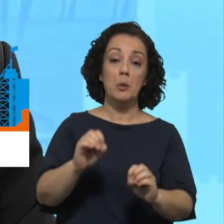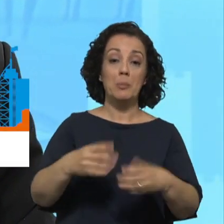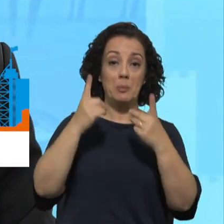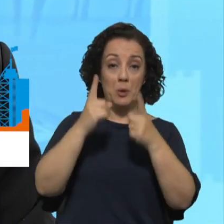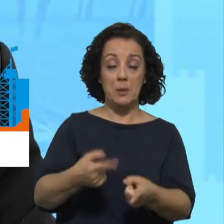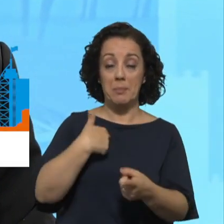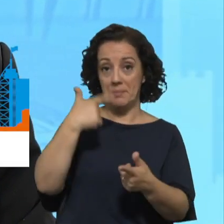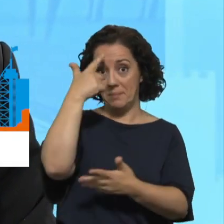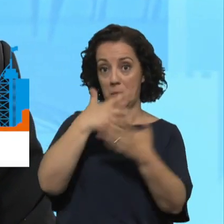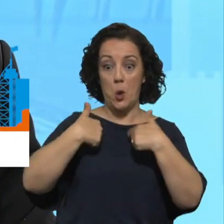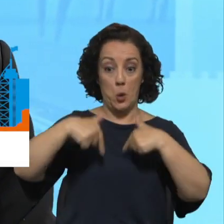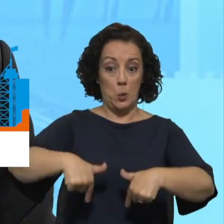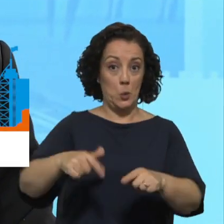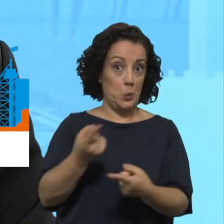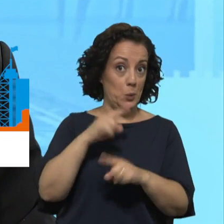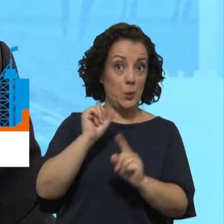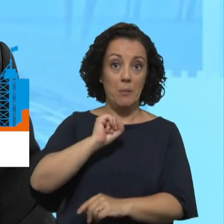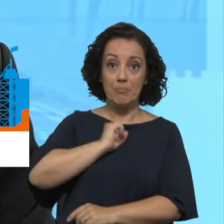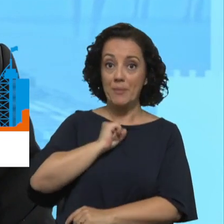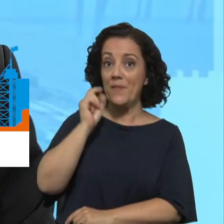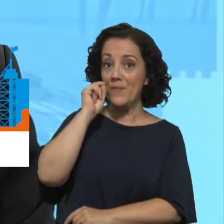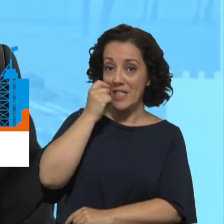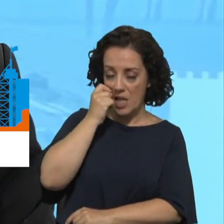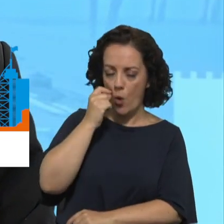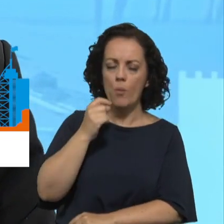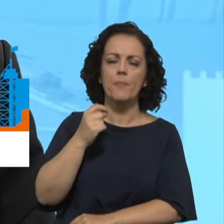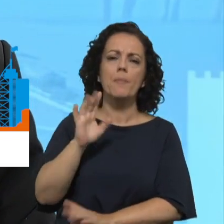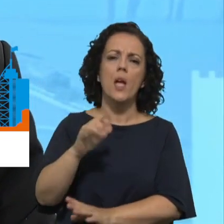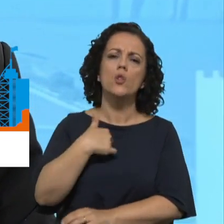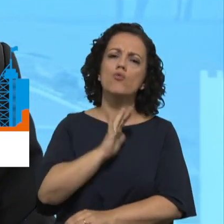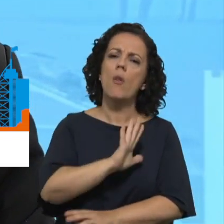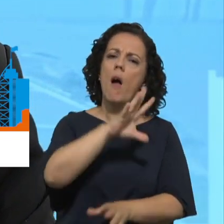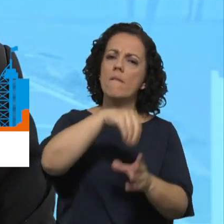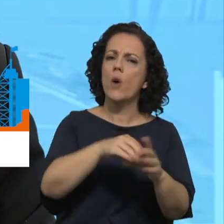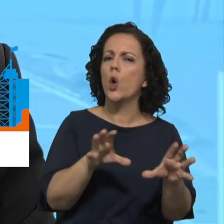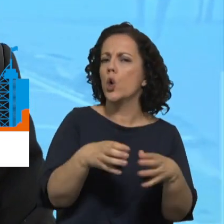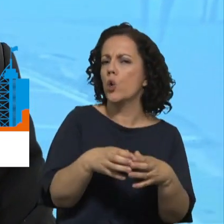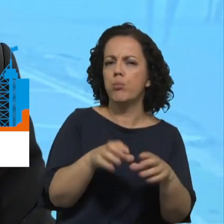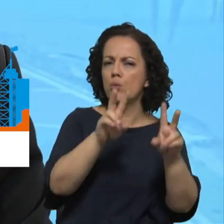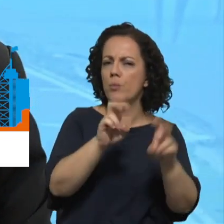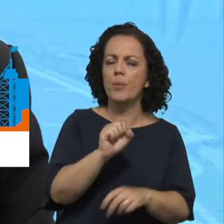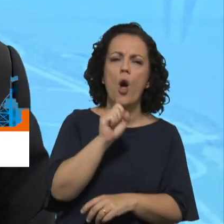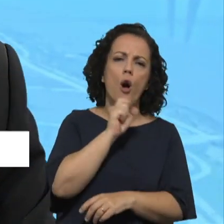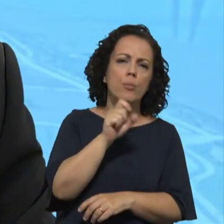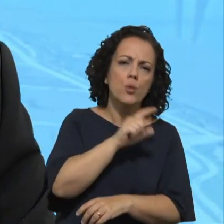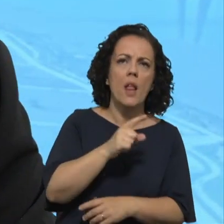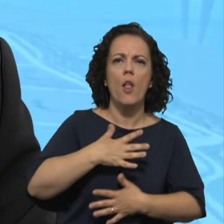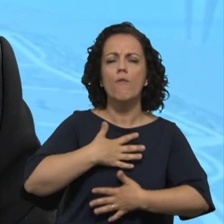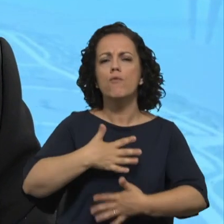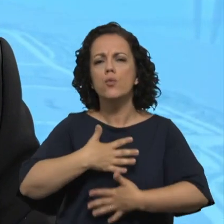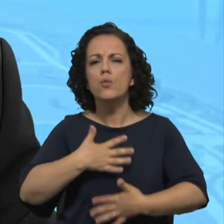sequer sou daqui, eu sou de Viseu. No entanto, eu estava num grupo sobre oportunidades de voluntariados,